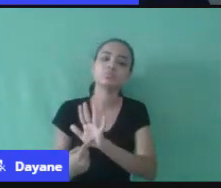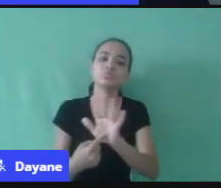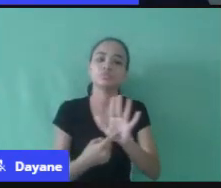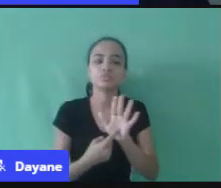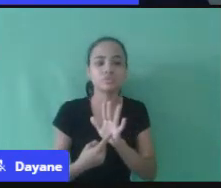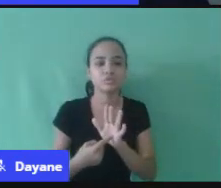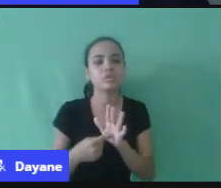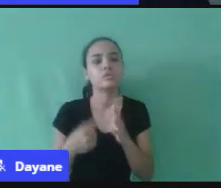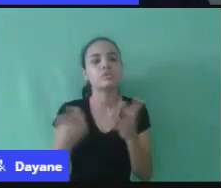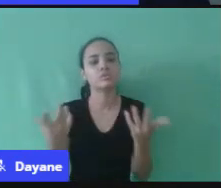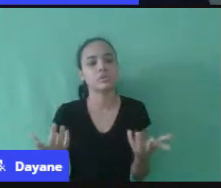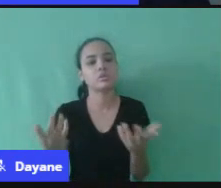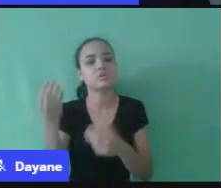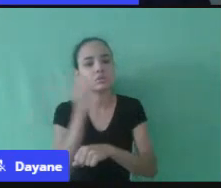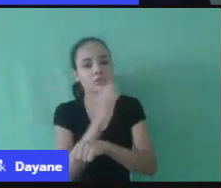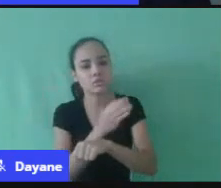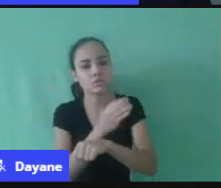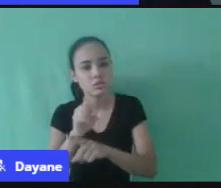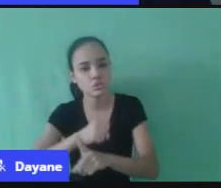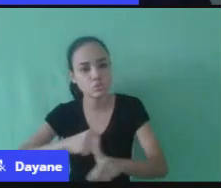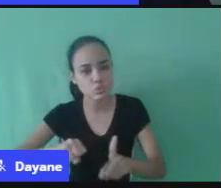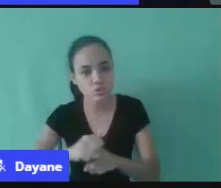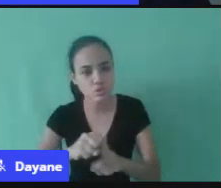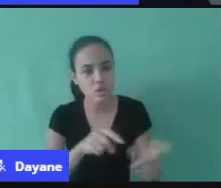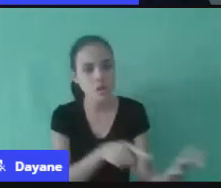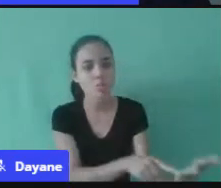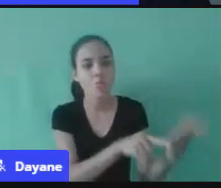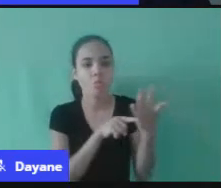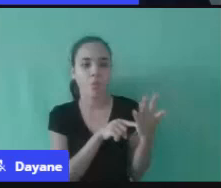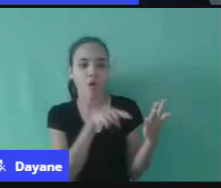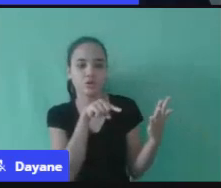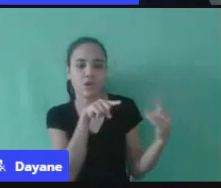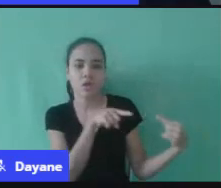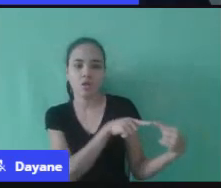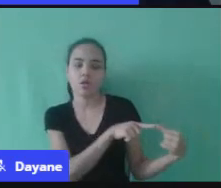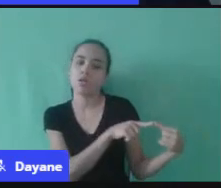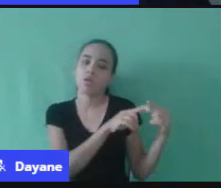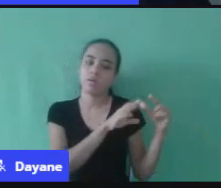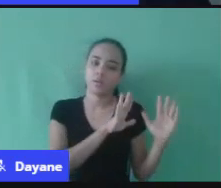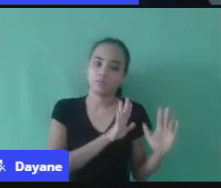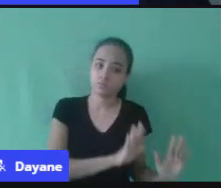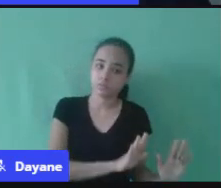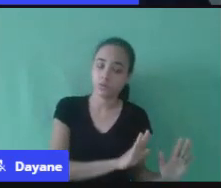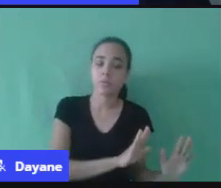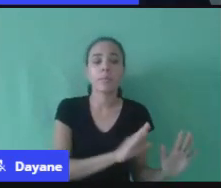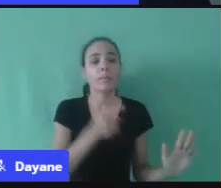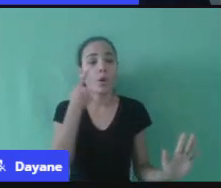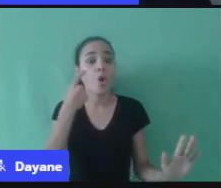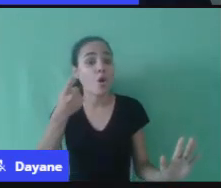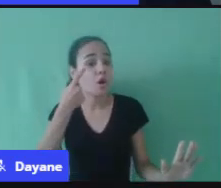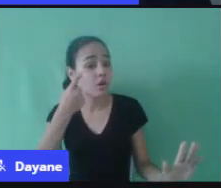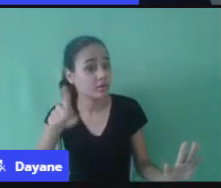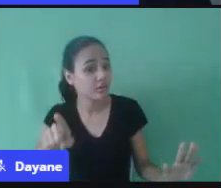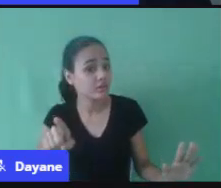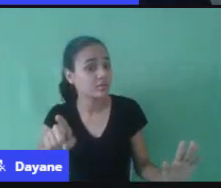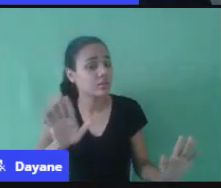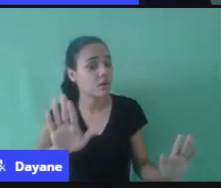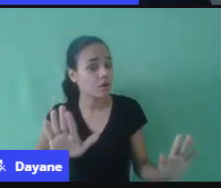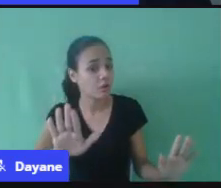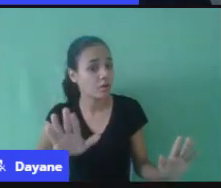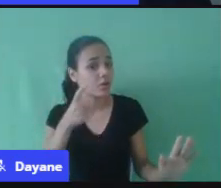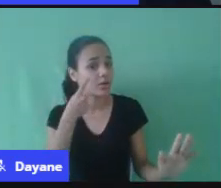ciências sociais. Então, olha que interessante essa perspectiva em que os autores estão nos